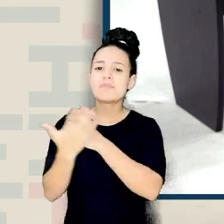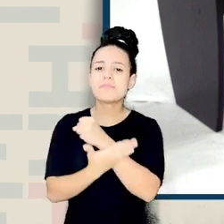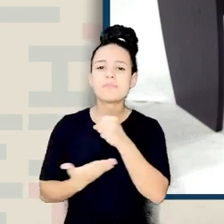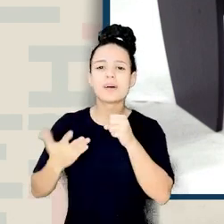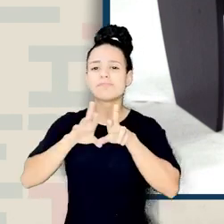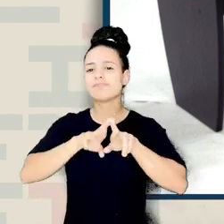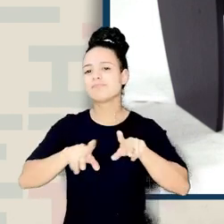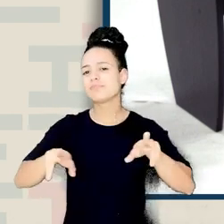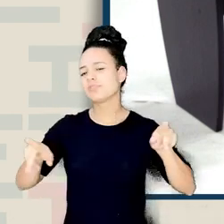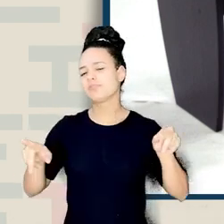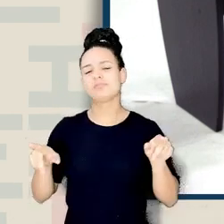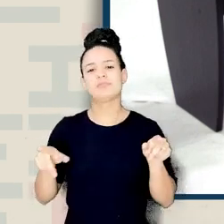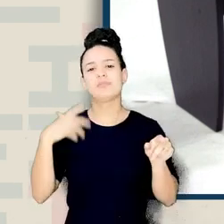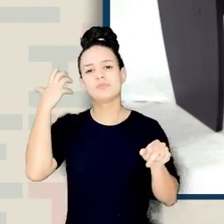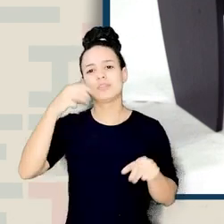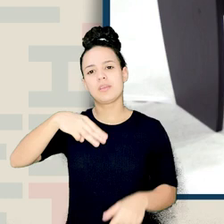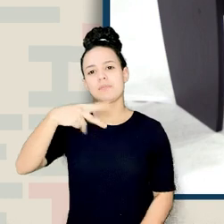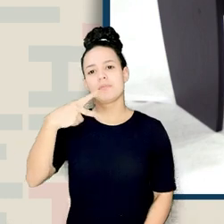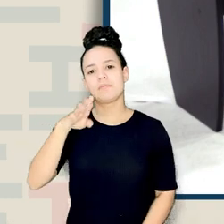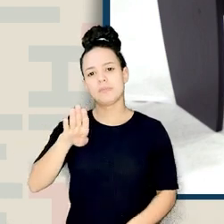MPB.